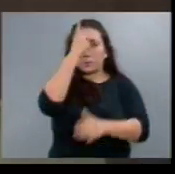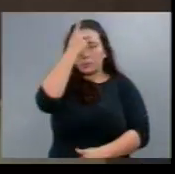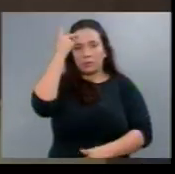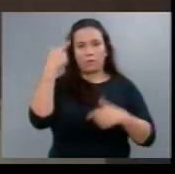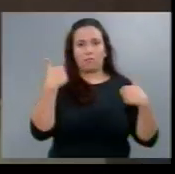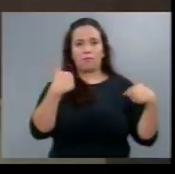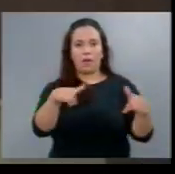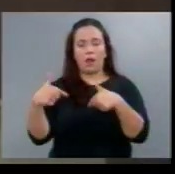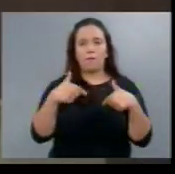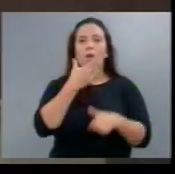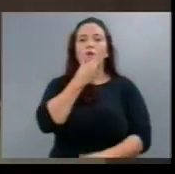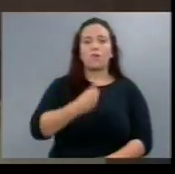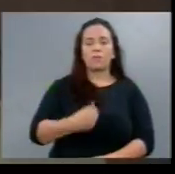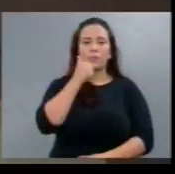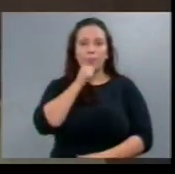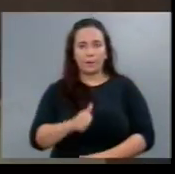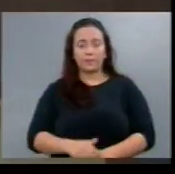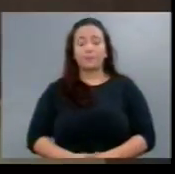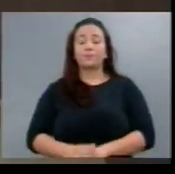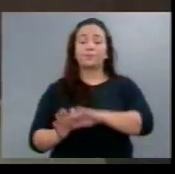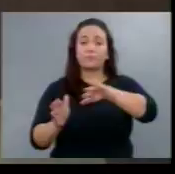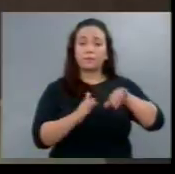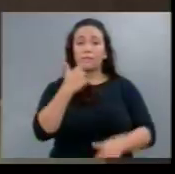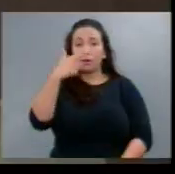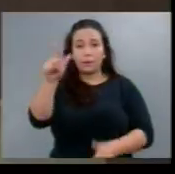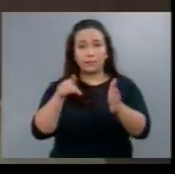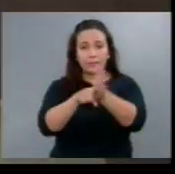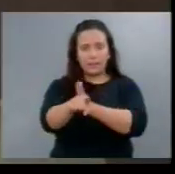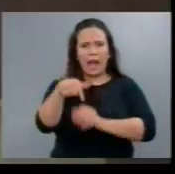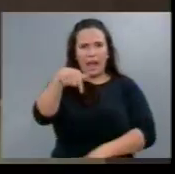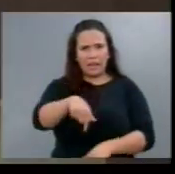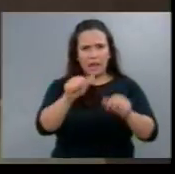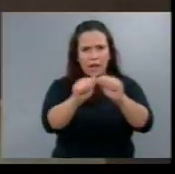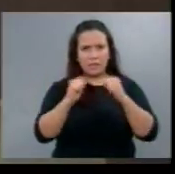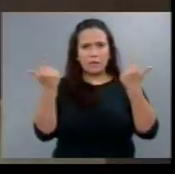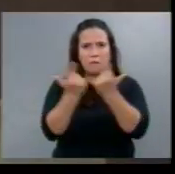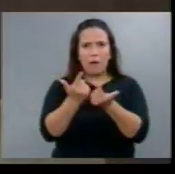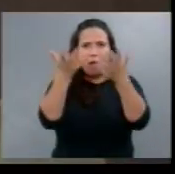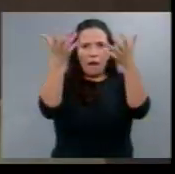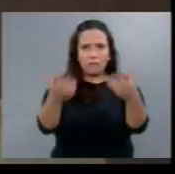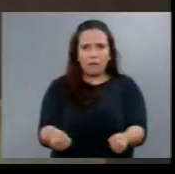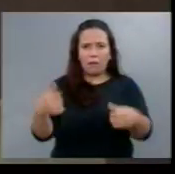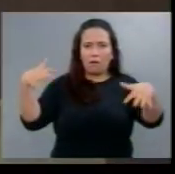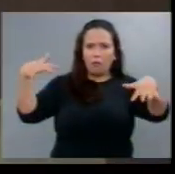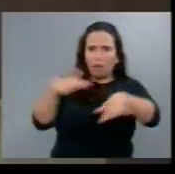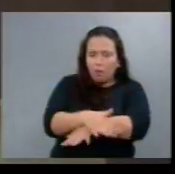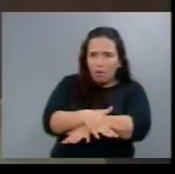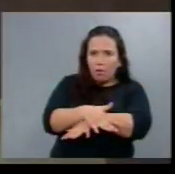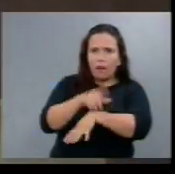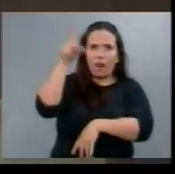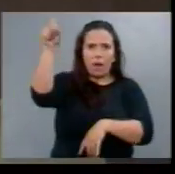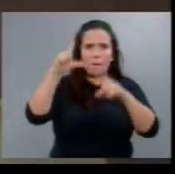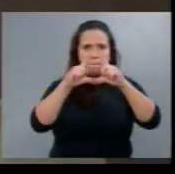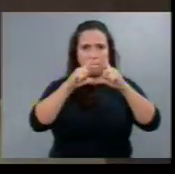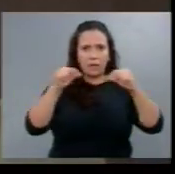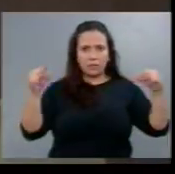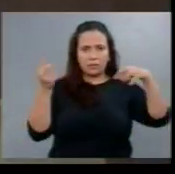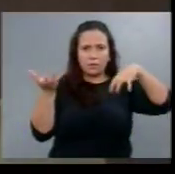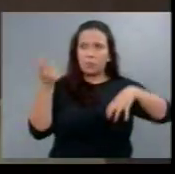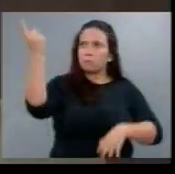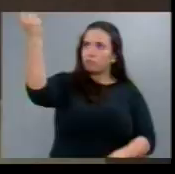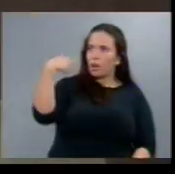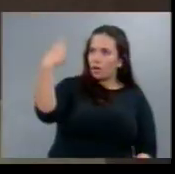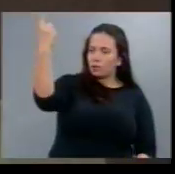pergunta é se esta casa será obediente a esta agenda imposta desde Brasília.